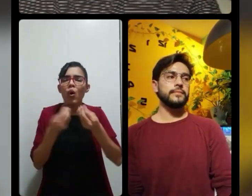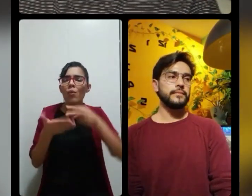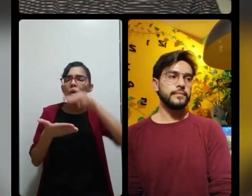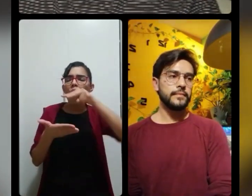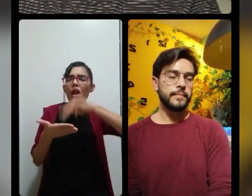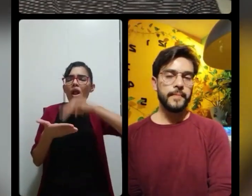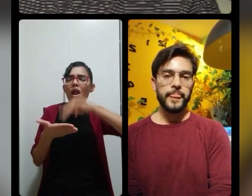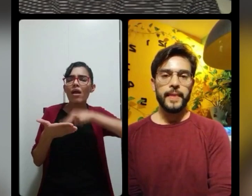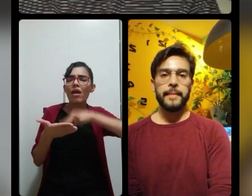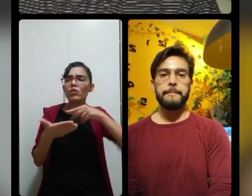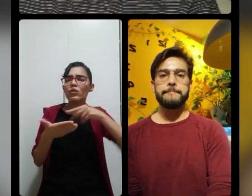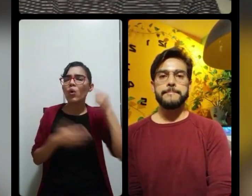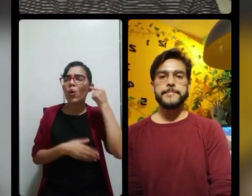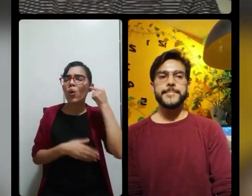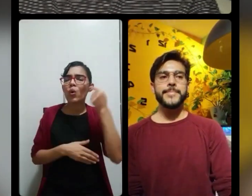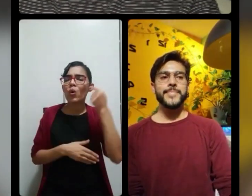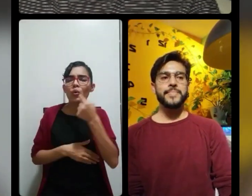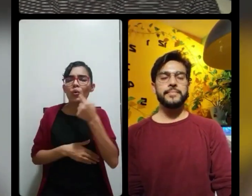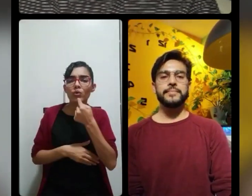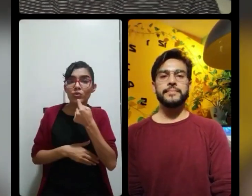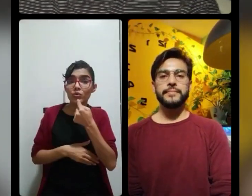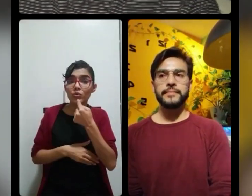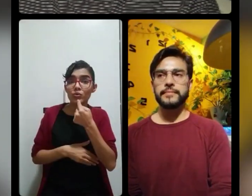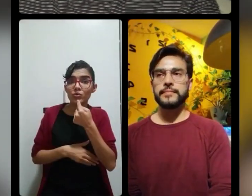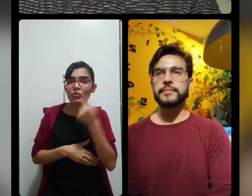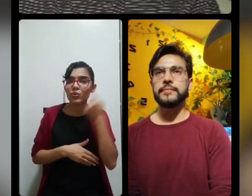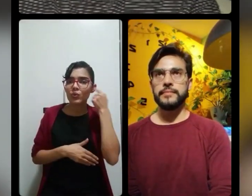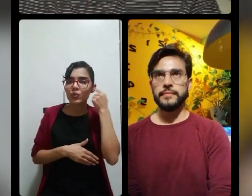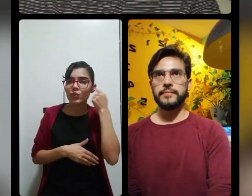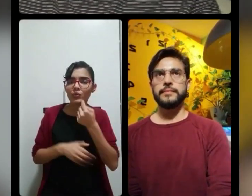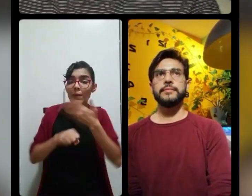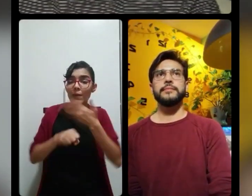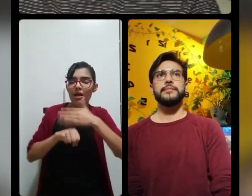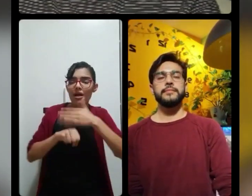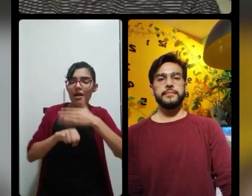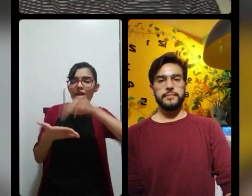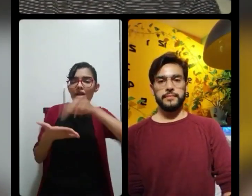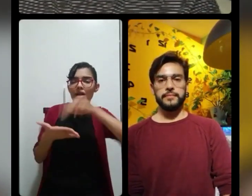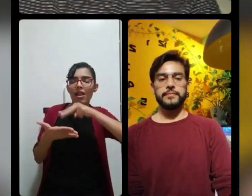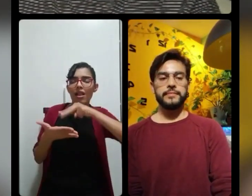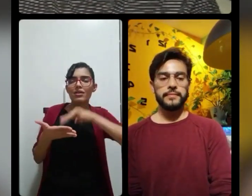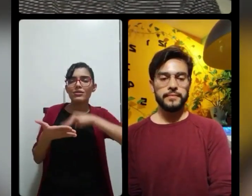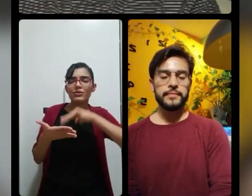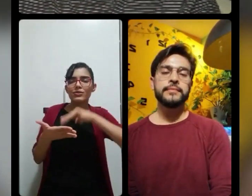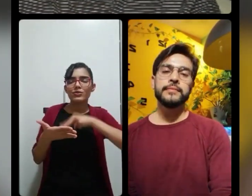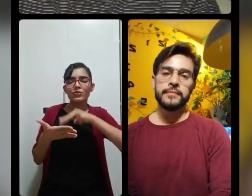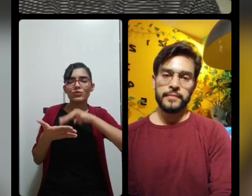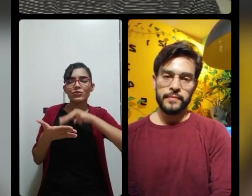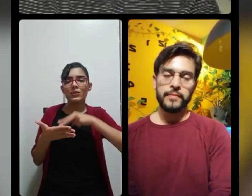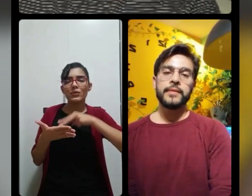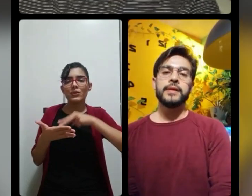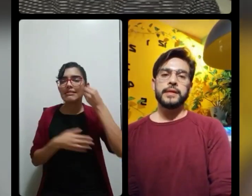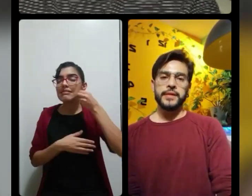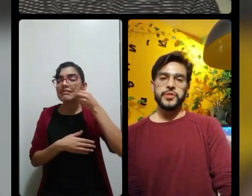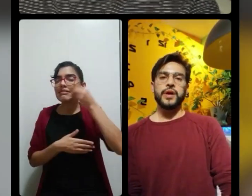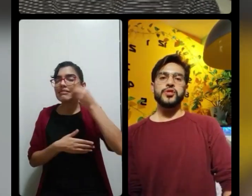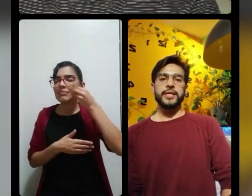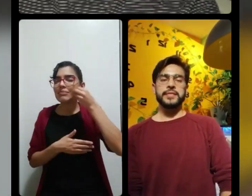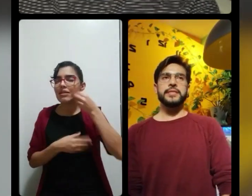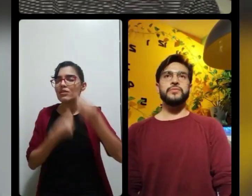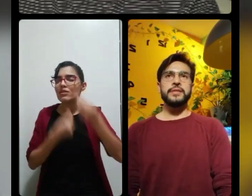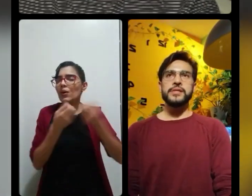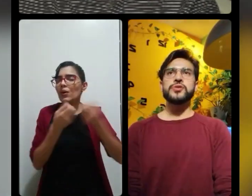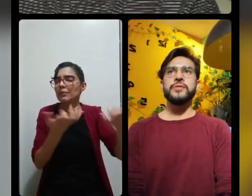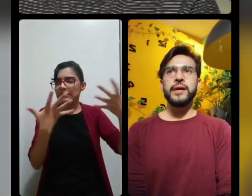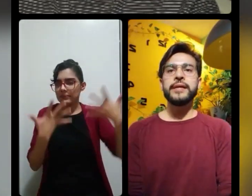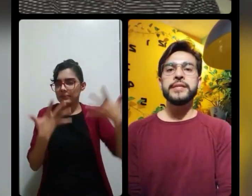se comparando à mesma transposição dos leitores das falas. É mais ou menos isso que a gente já vinha falando, né? Isso, eu acho que